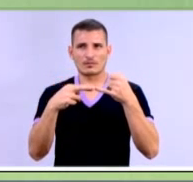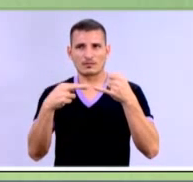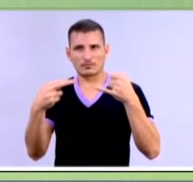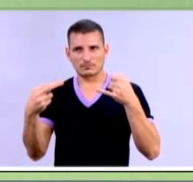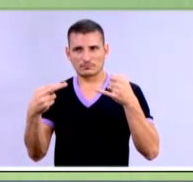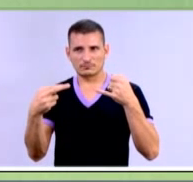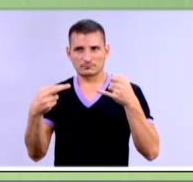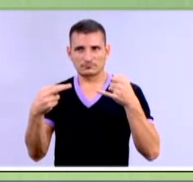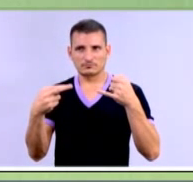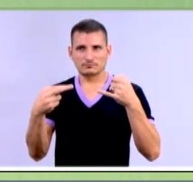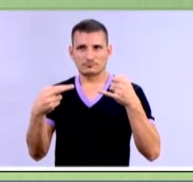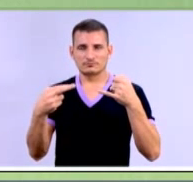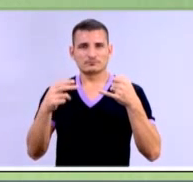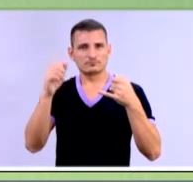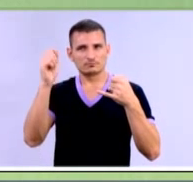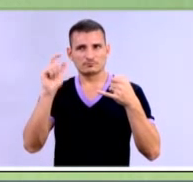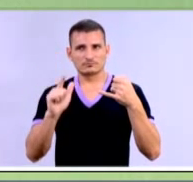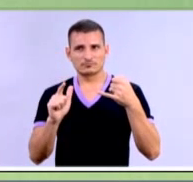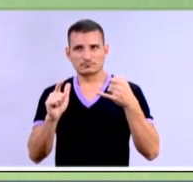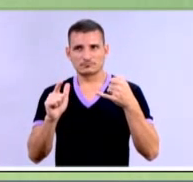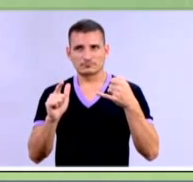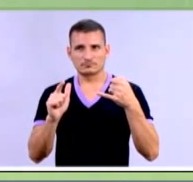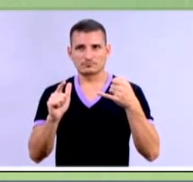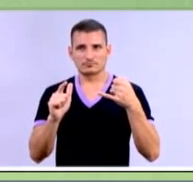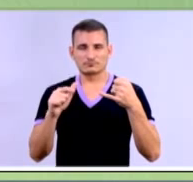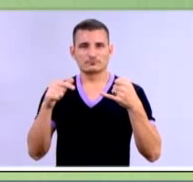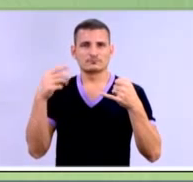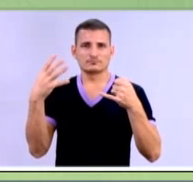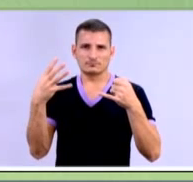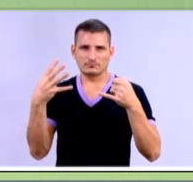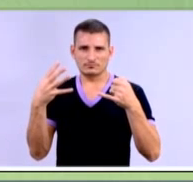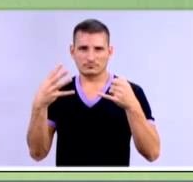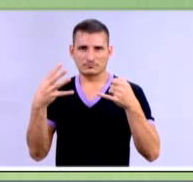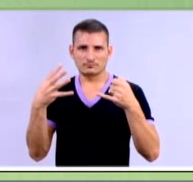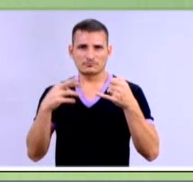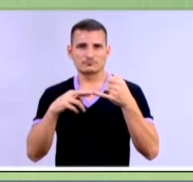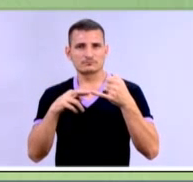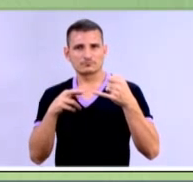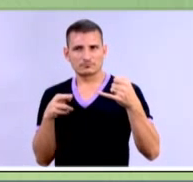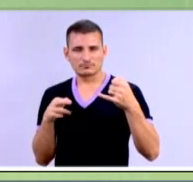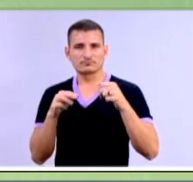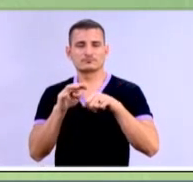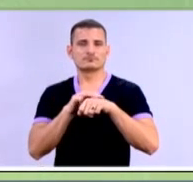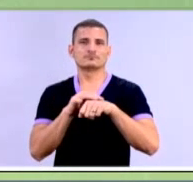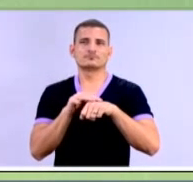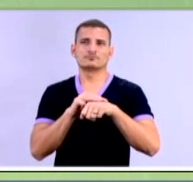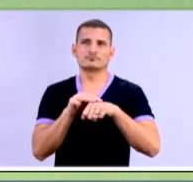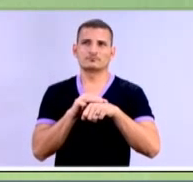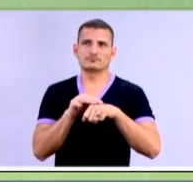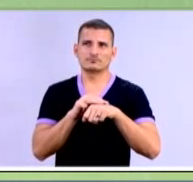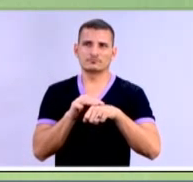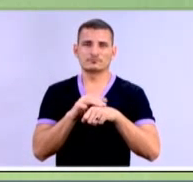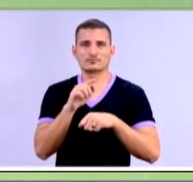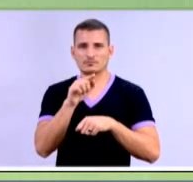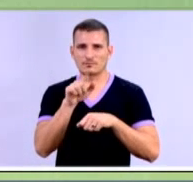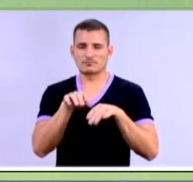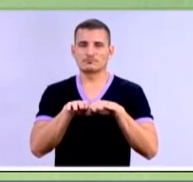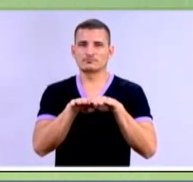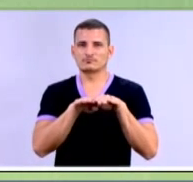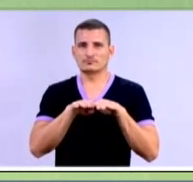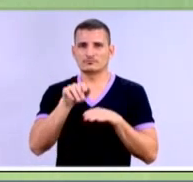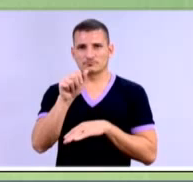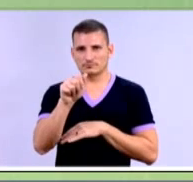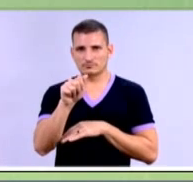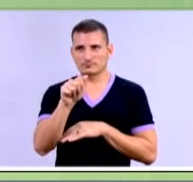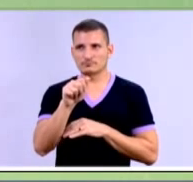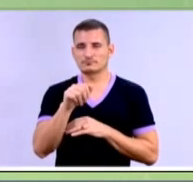no azul e o par 4 está no marrom. Esse é o padrão A. E o